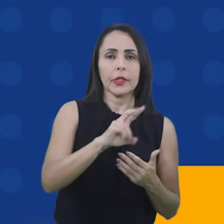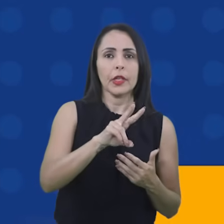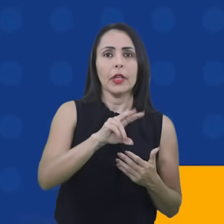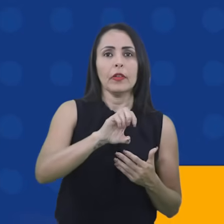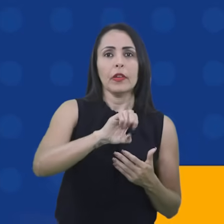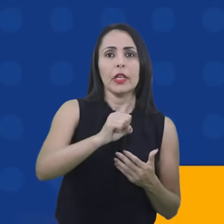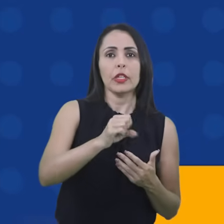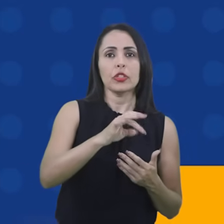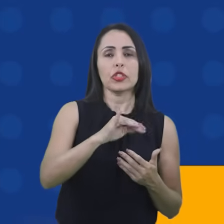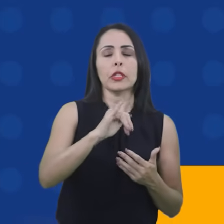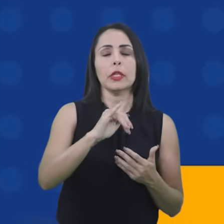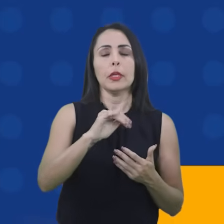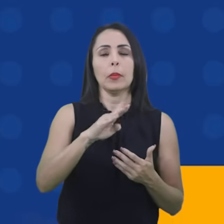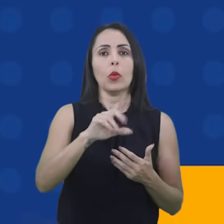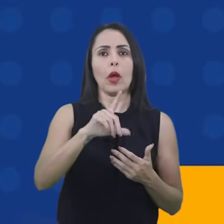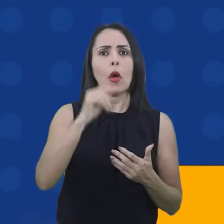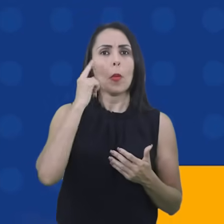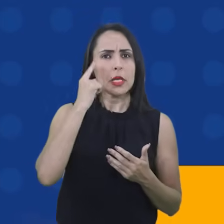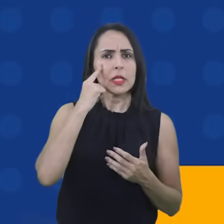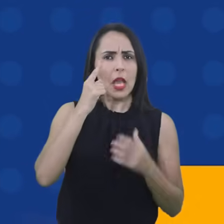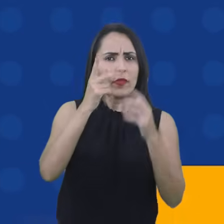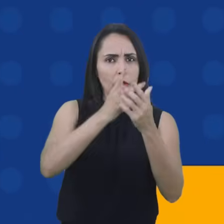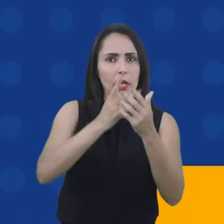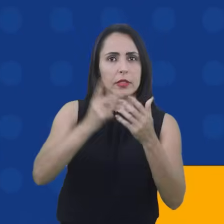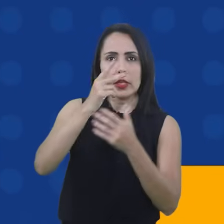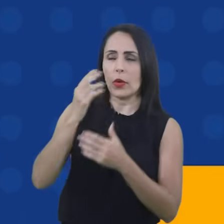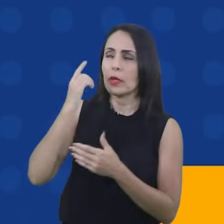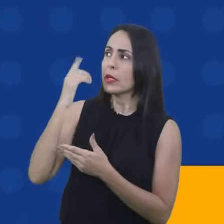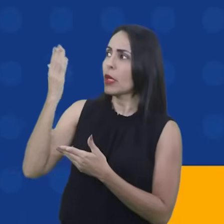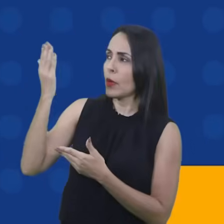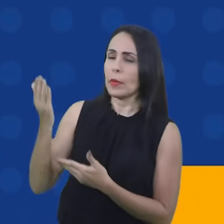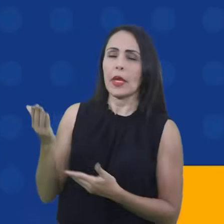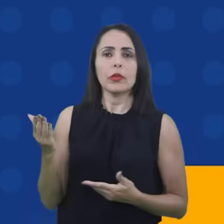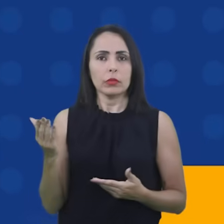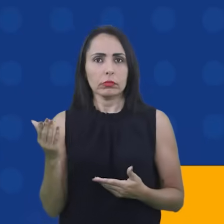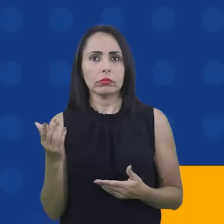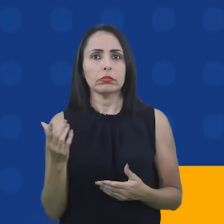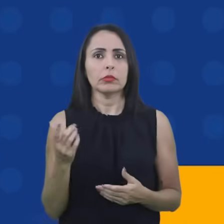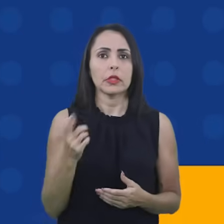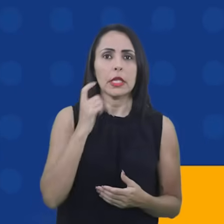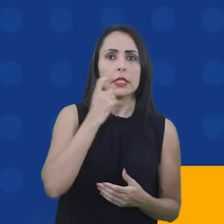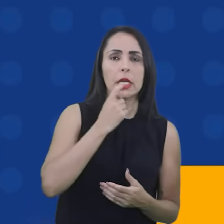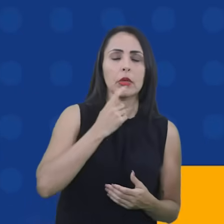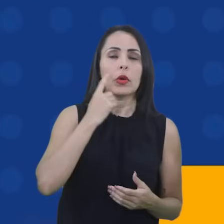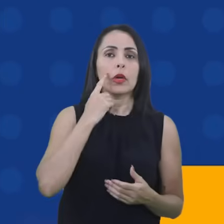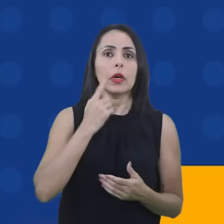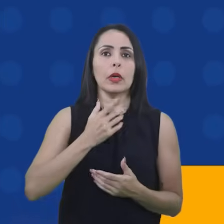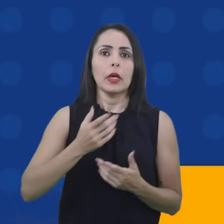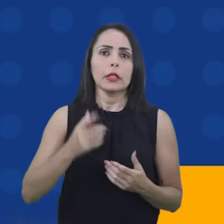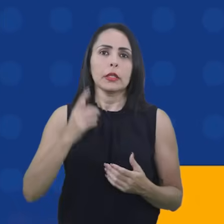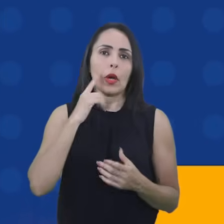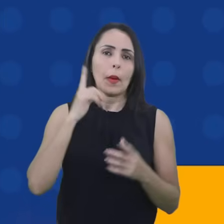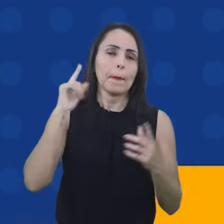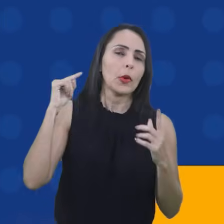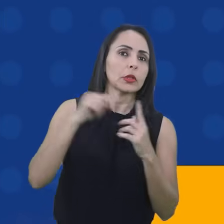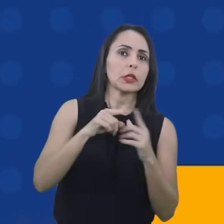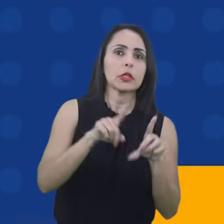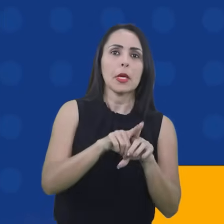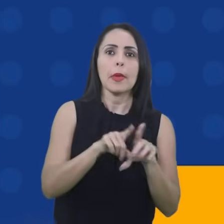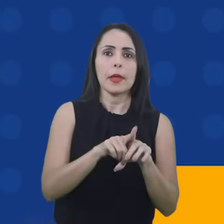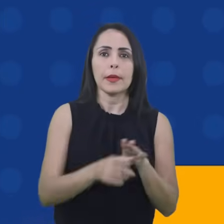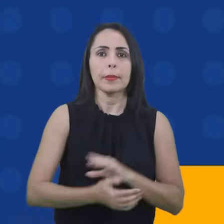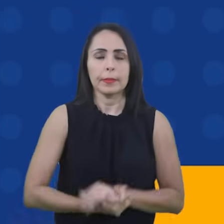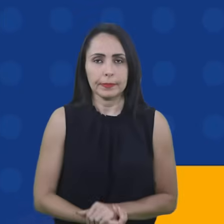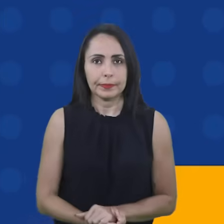vestibular. Observem aí na imagem do meio, né, onde você tem um elemento dentário, aquele Vzinho apontando para essa face que a gente chama de